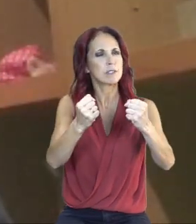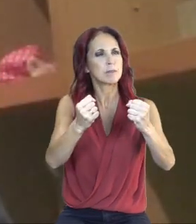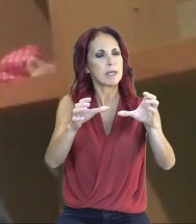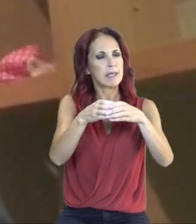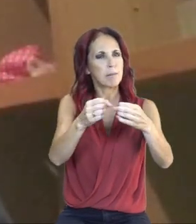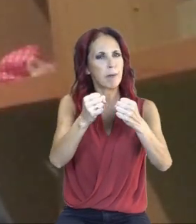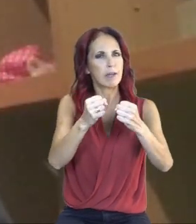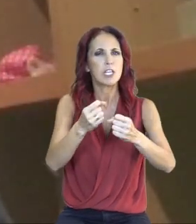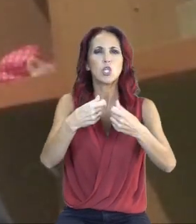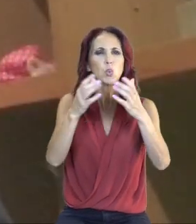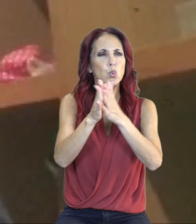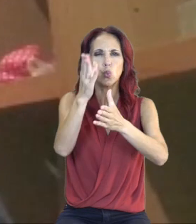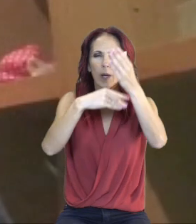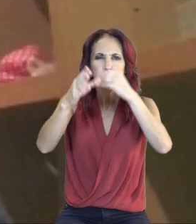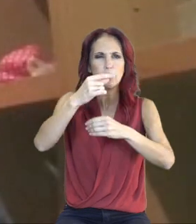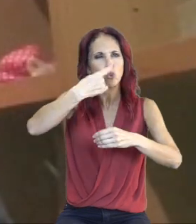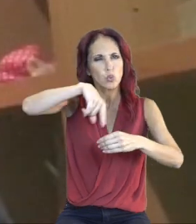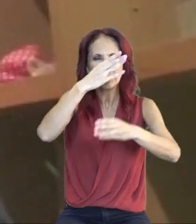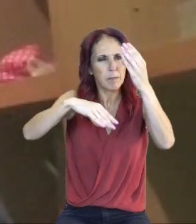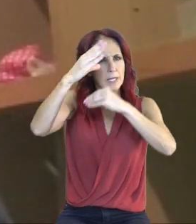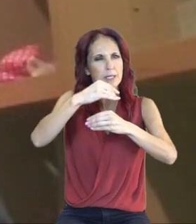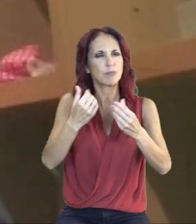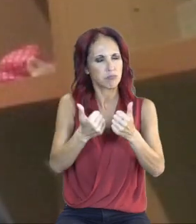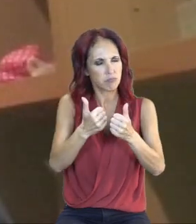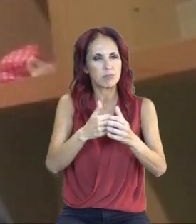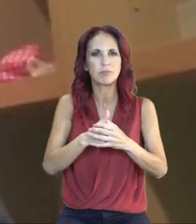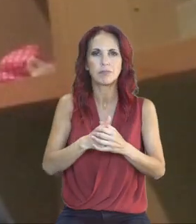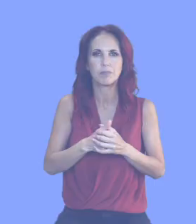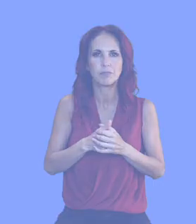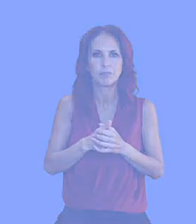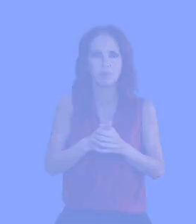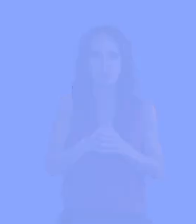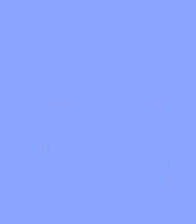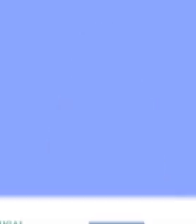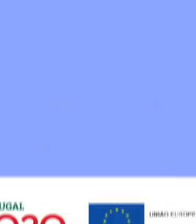ao nível do fortalecimento da equipa e das aprendizagens que tudo isto nos trouxe.